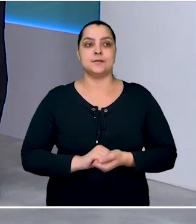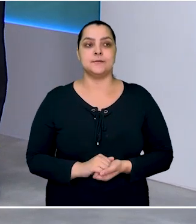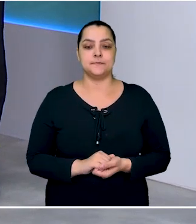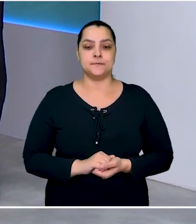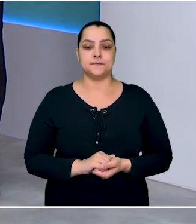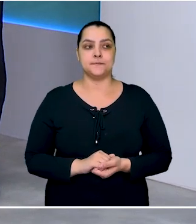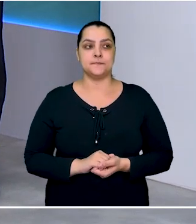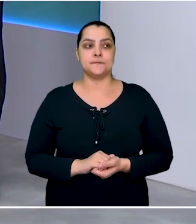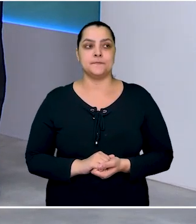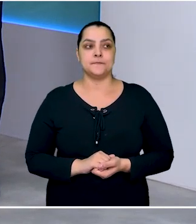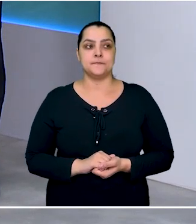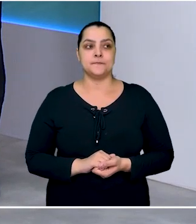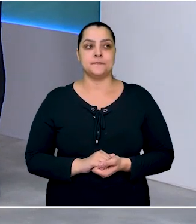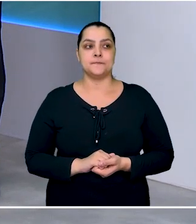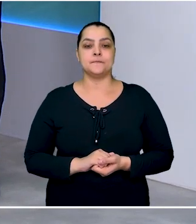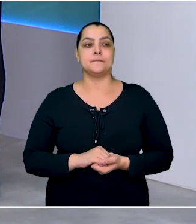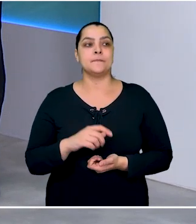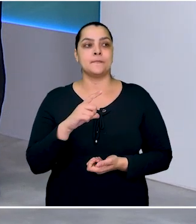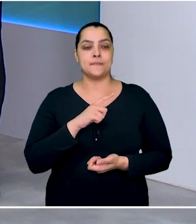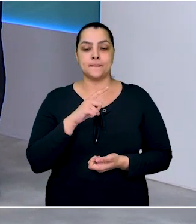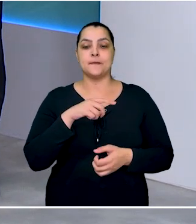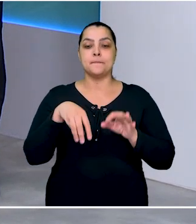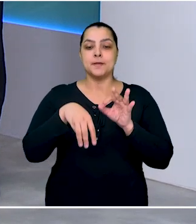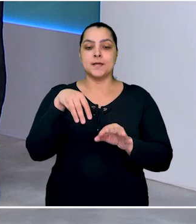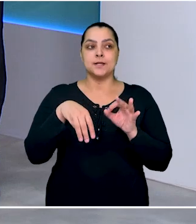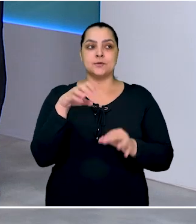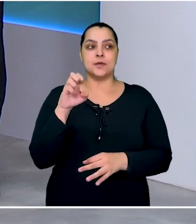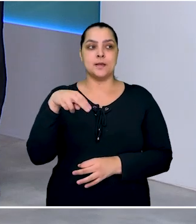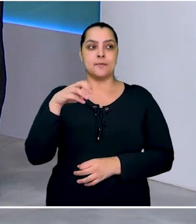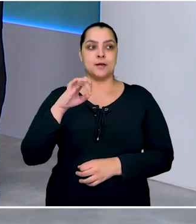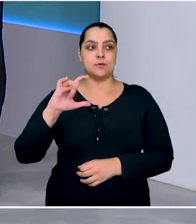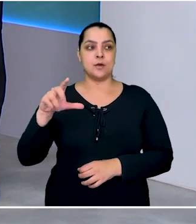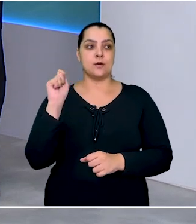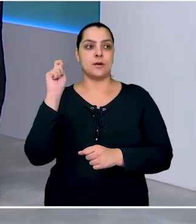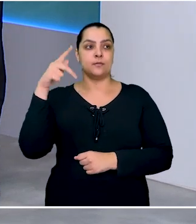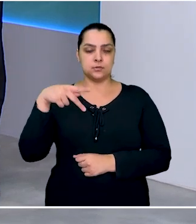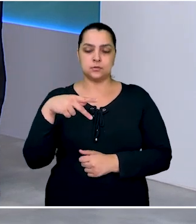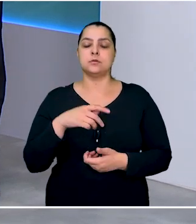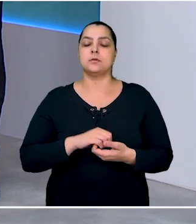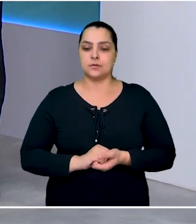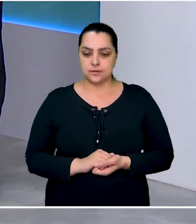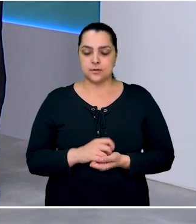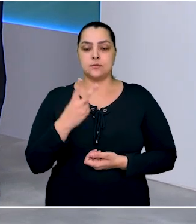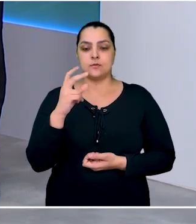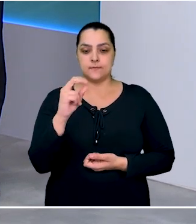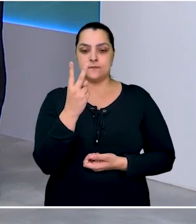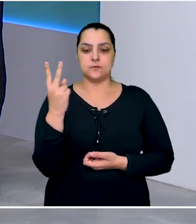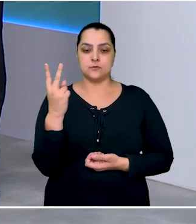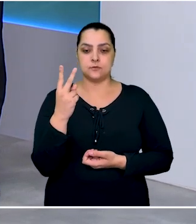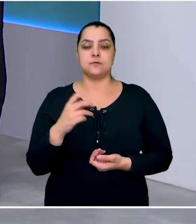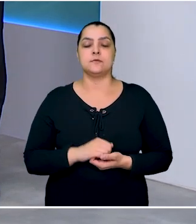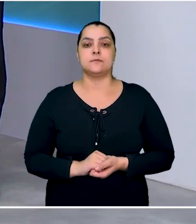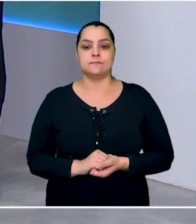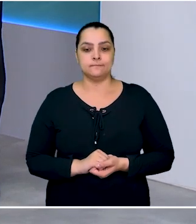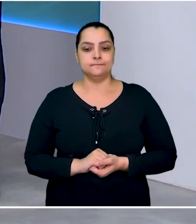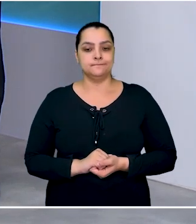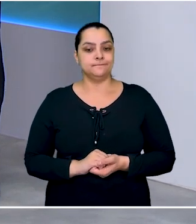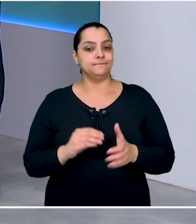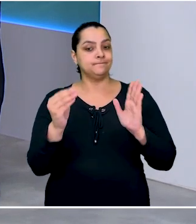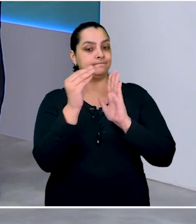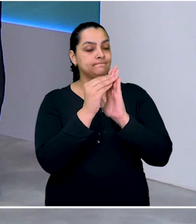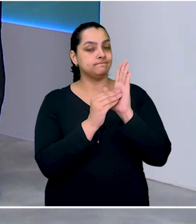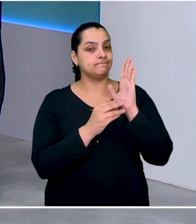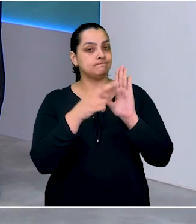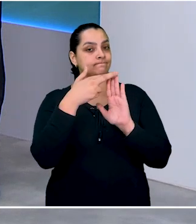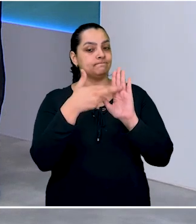Trabalho. Ele assumiu a vaga deixada pelo ministro Emanuel Pereira, que se aposentou em outubro de 2022. A nomeação segue